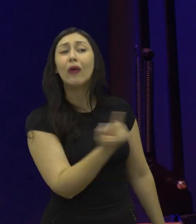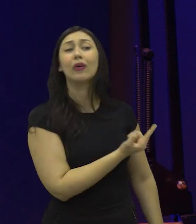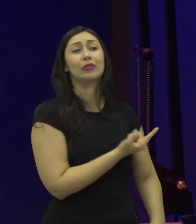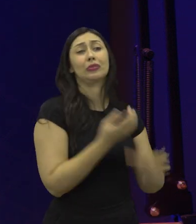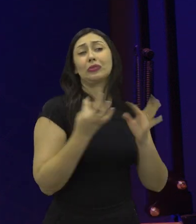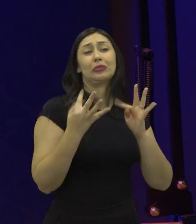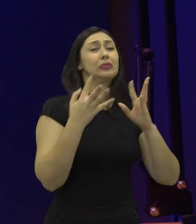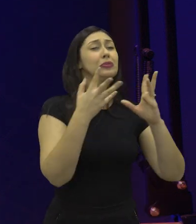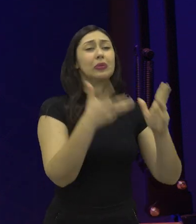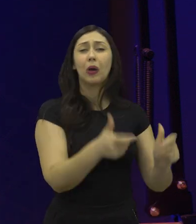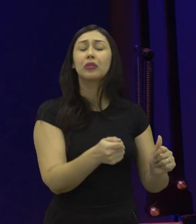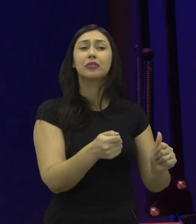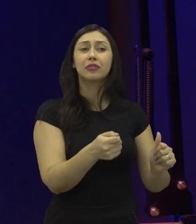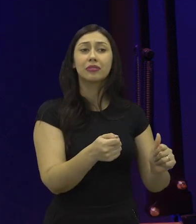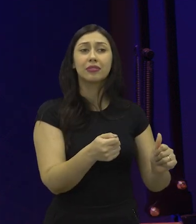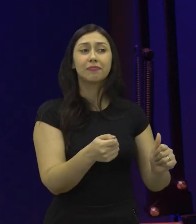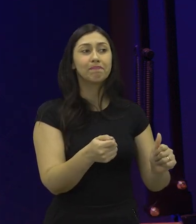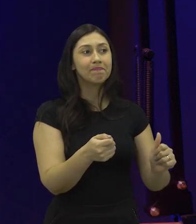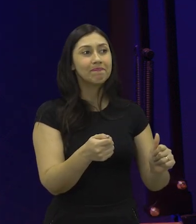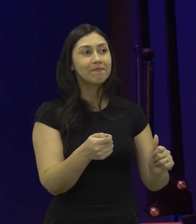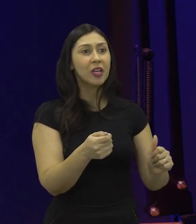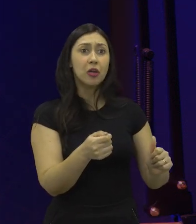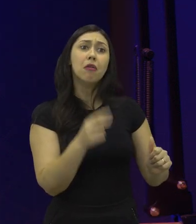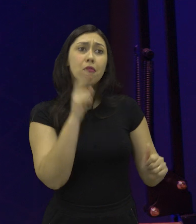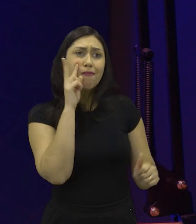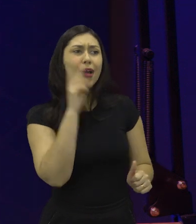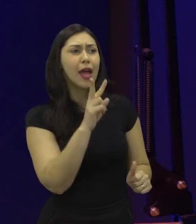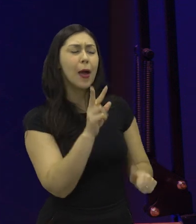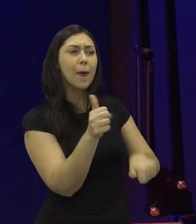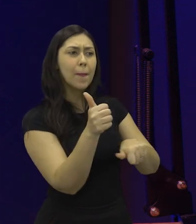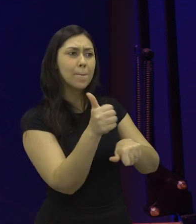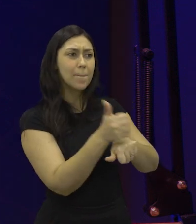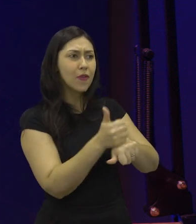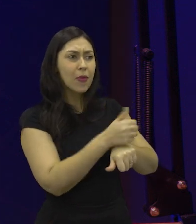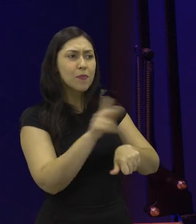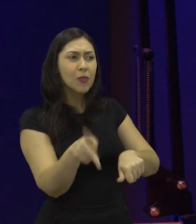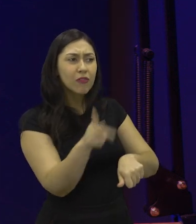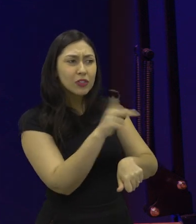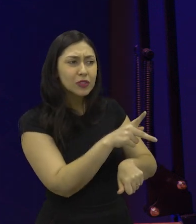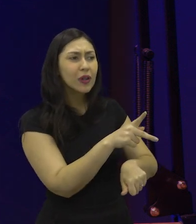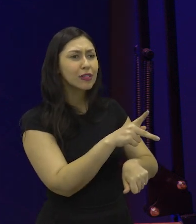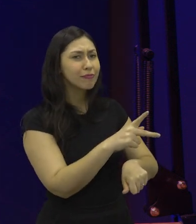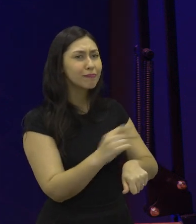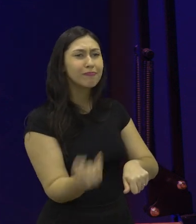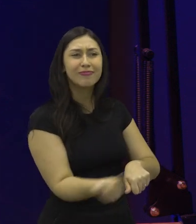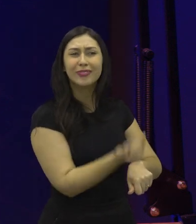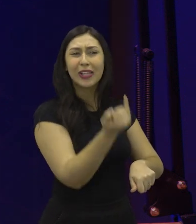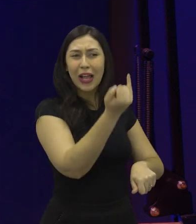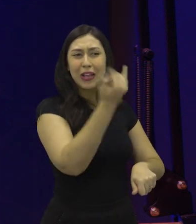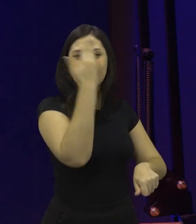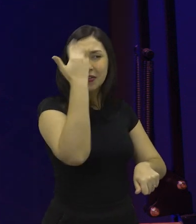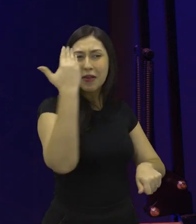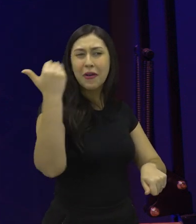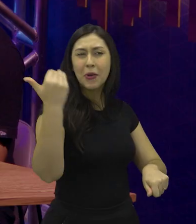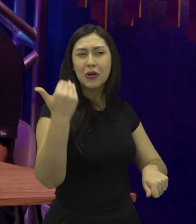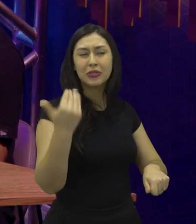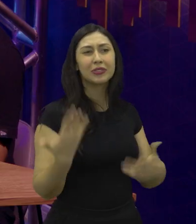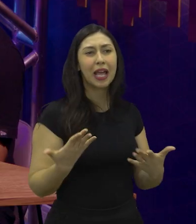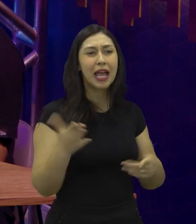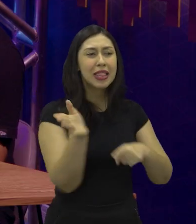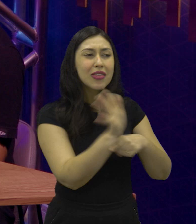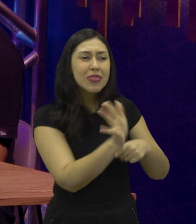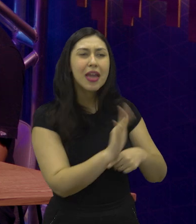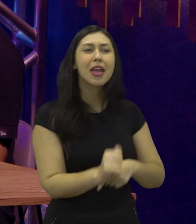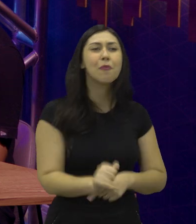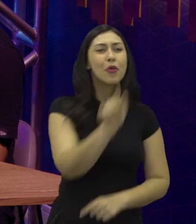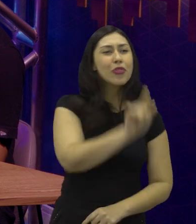antes dos professores que a gente, né, vê que são icônicos, né, na cultura pop, no cinema, na literatura, a gente